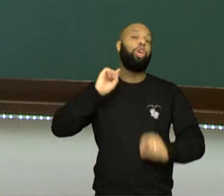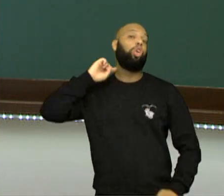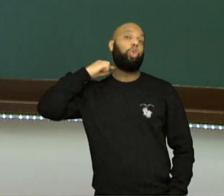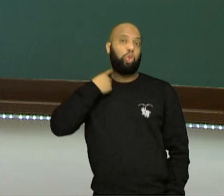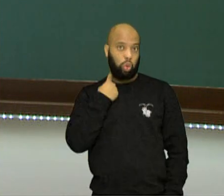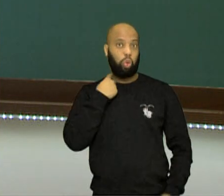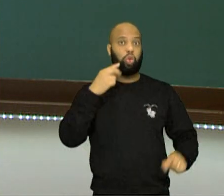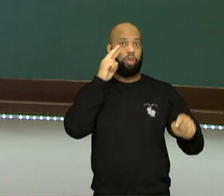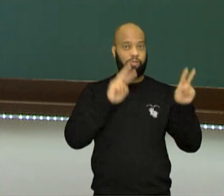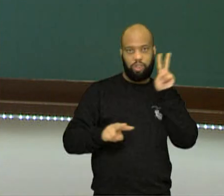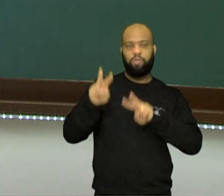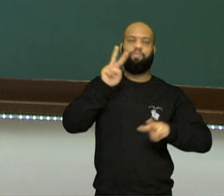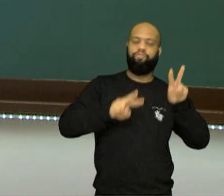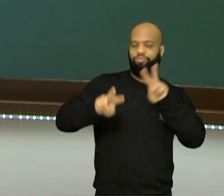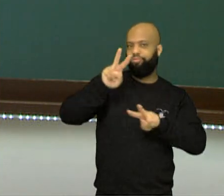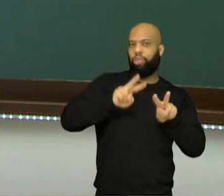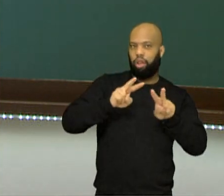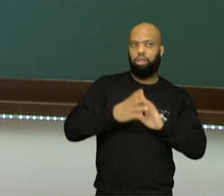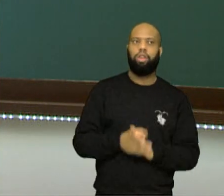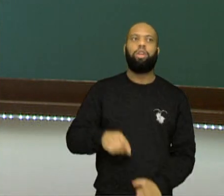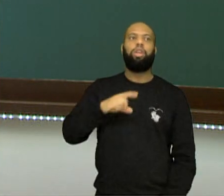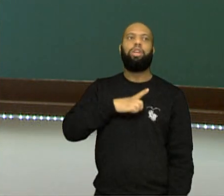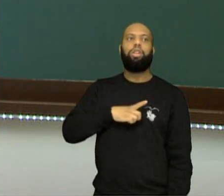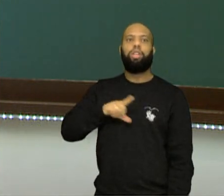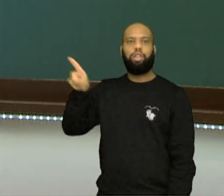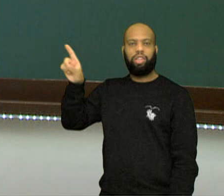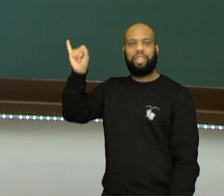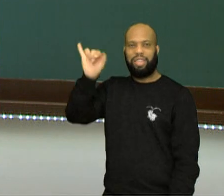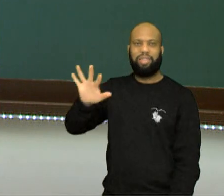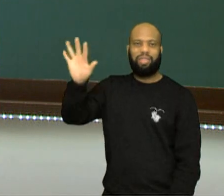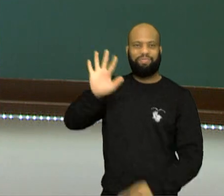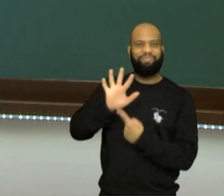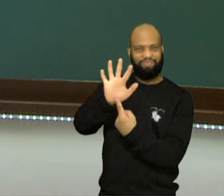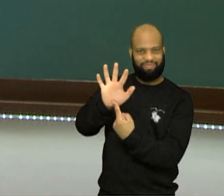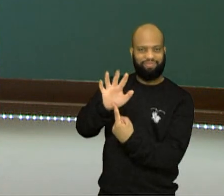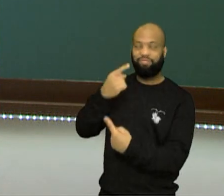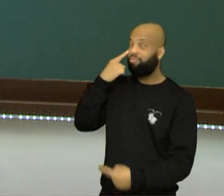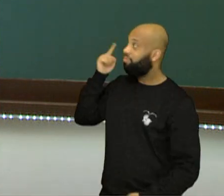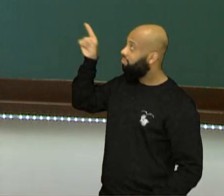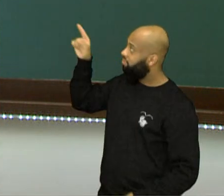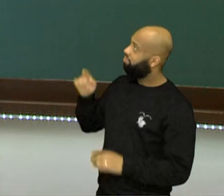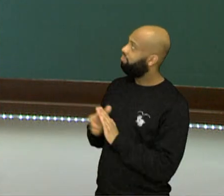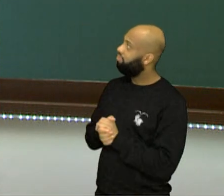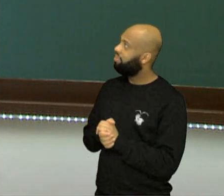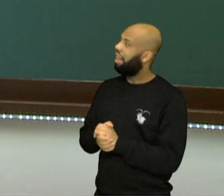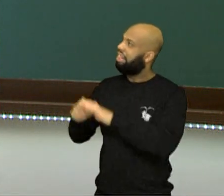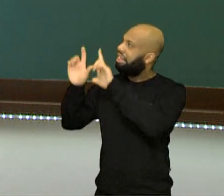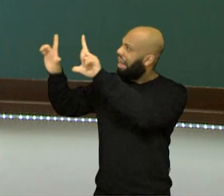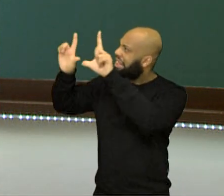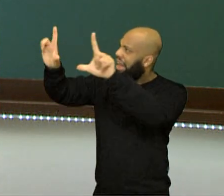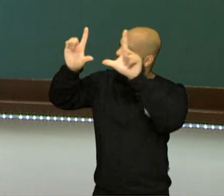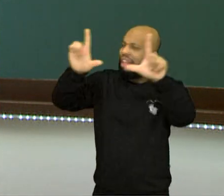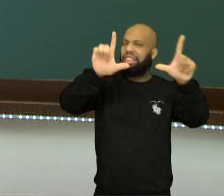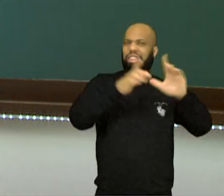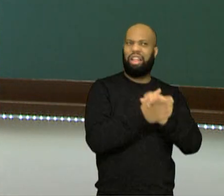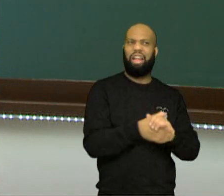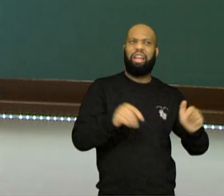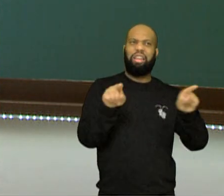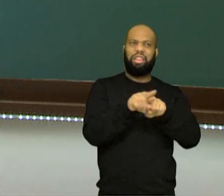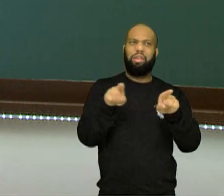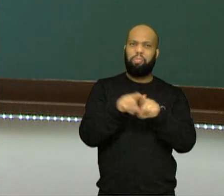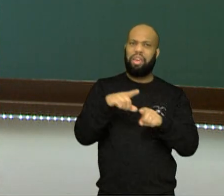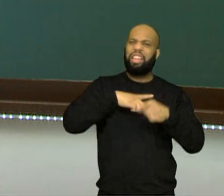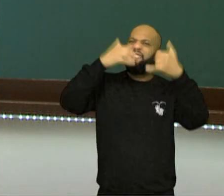poluição visual. Eu tenho aqui uma imagem para mostrar isso para nós. Cartazes, a fiação ali